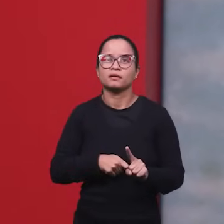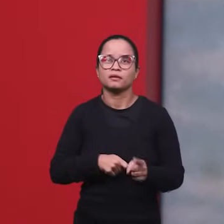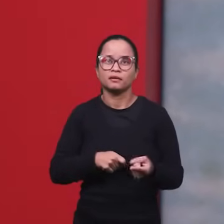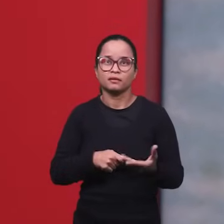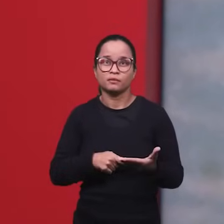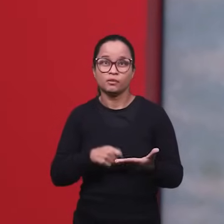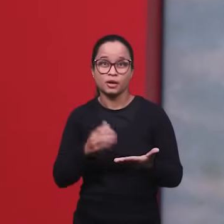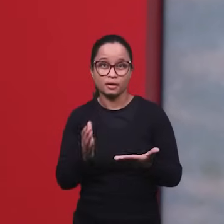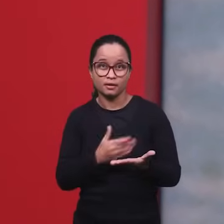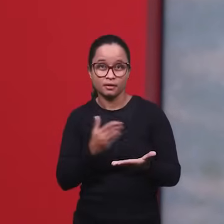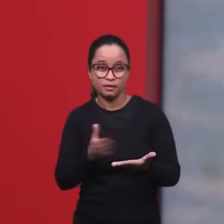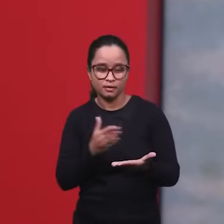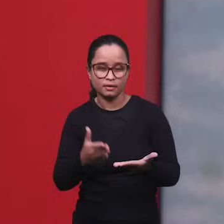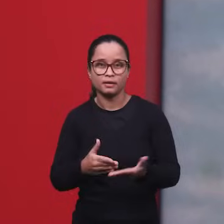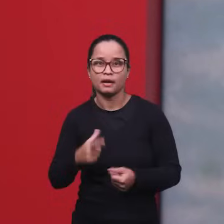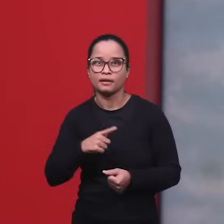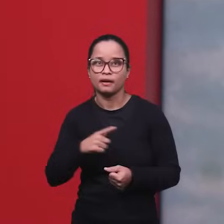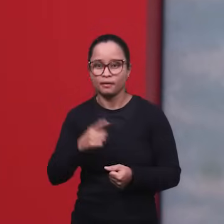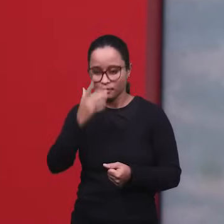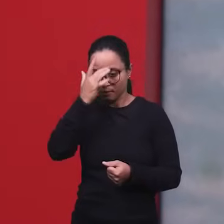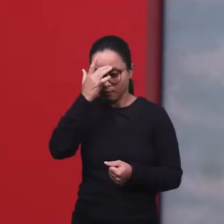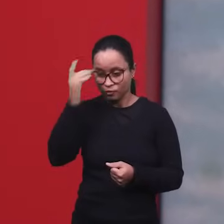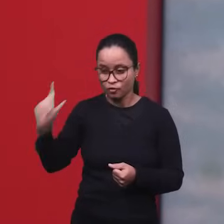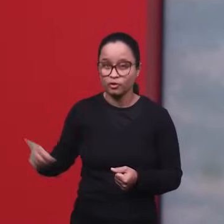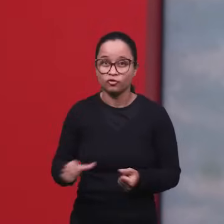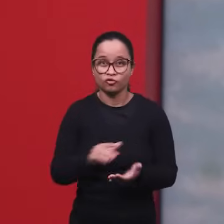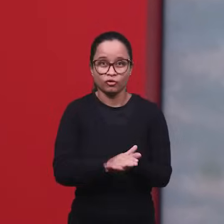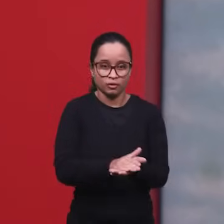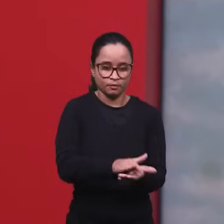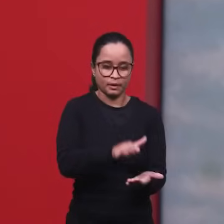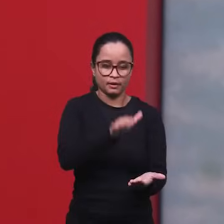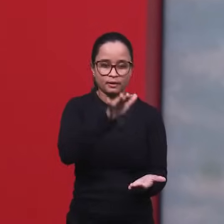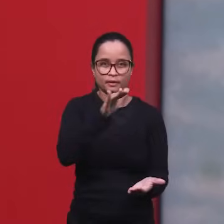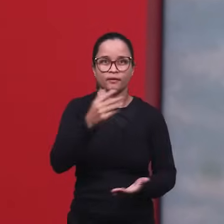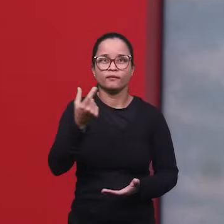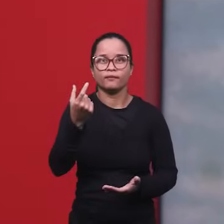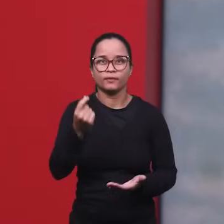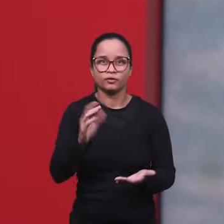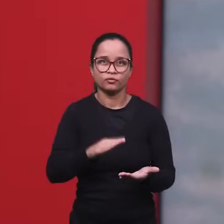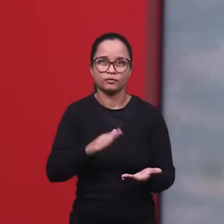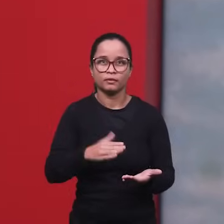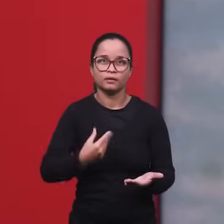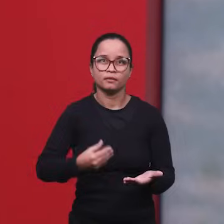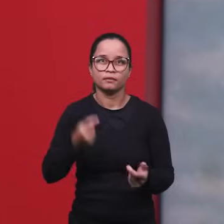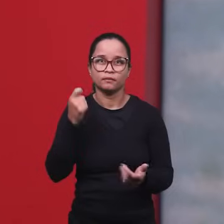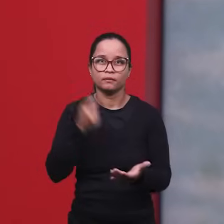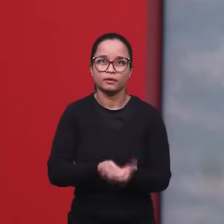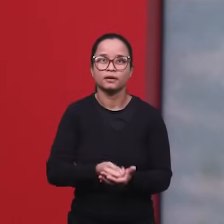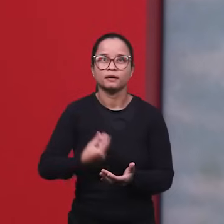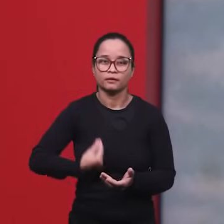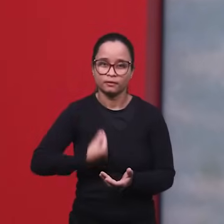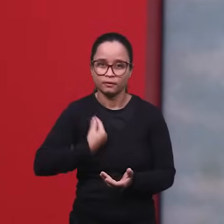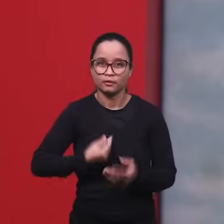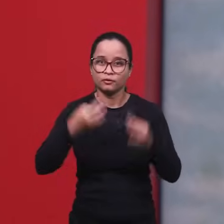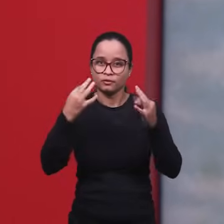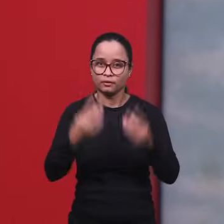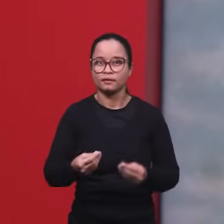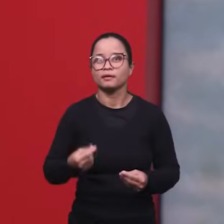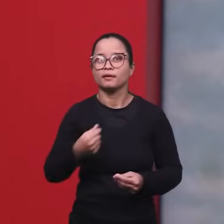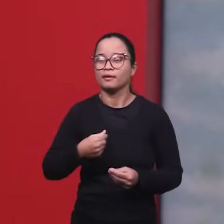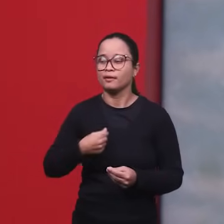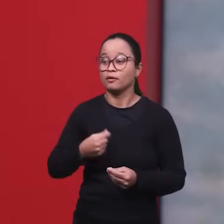Eu amo os carnês. Tem cliente que chega lá no escritório, assim, com muitos, 20 carnezinhos, que pagaram a vida toda. Assim, uma organização